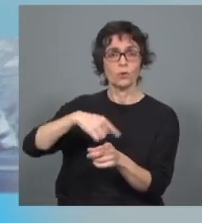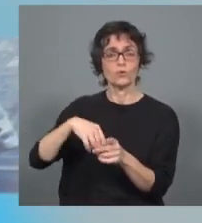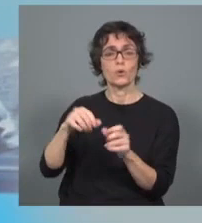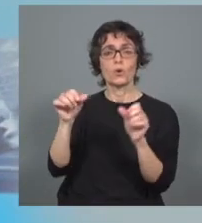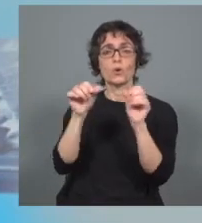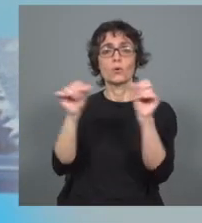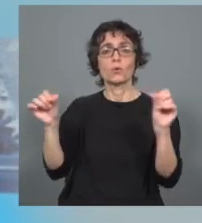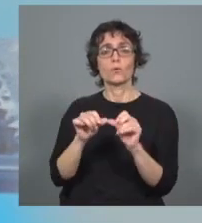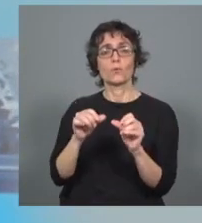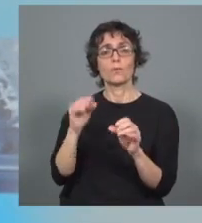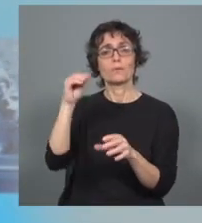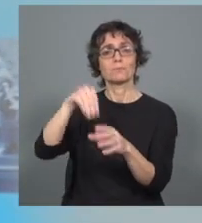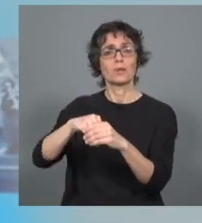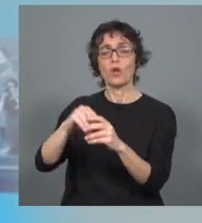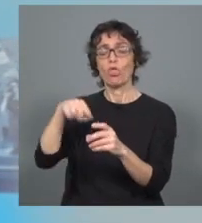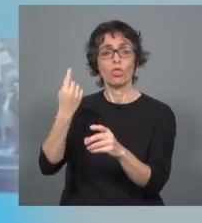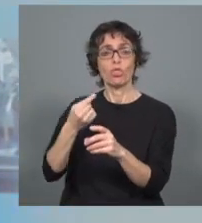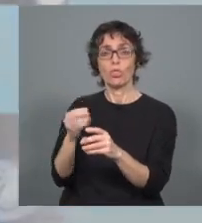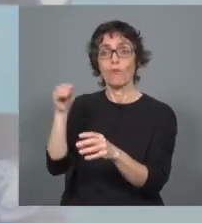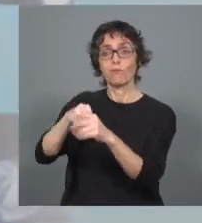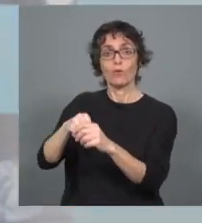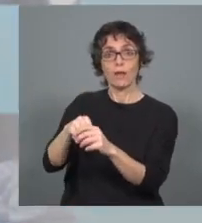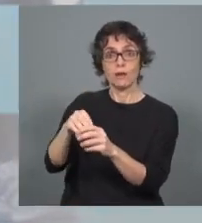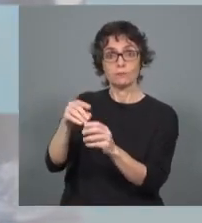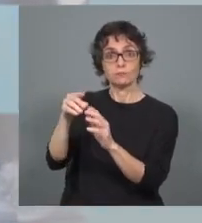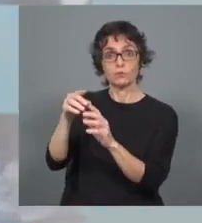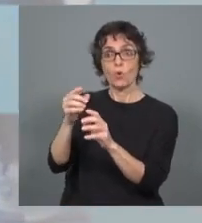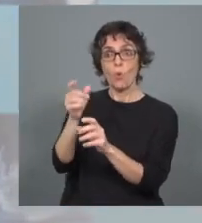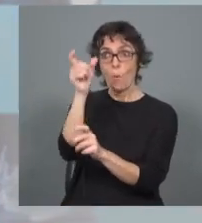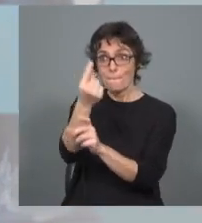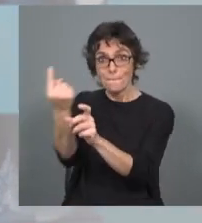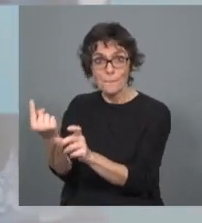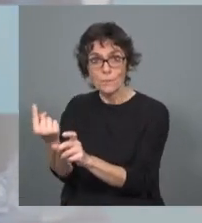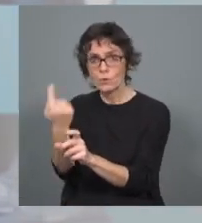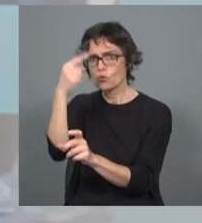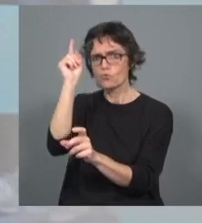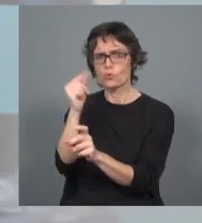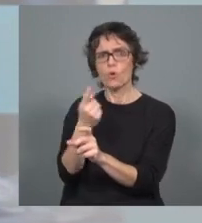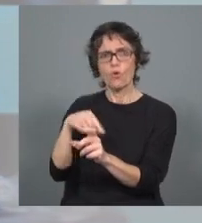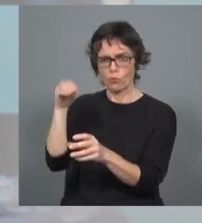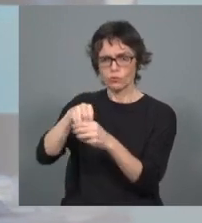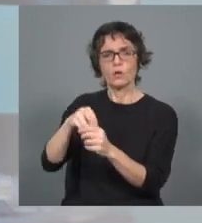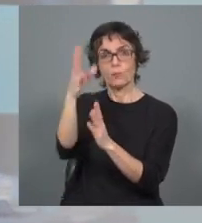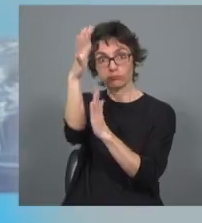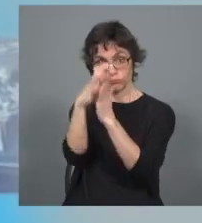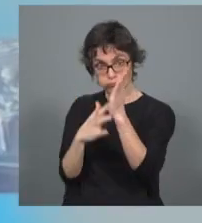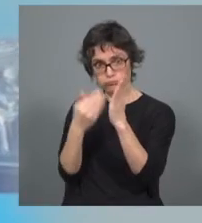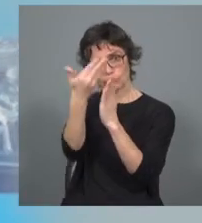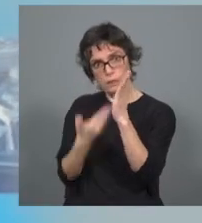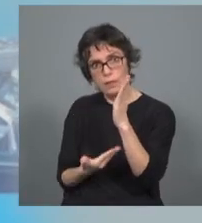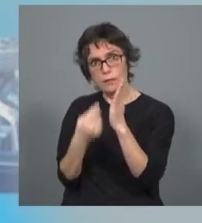não votamos em deputados individuais. Votamos em listas de deputados que são do nosso